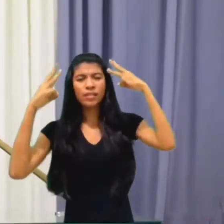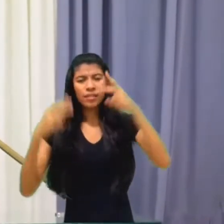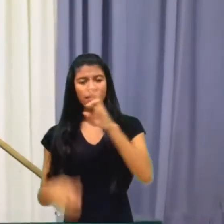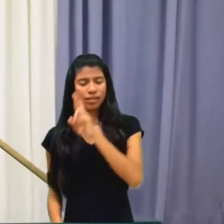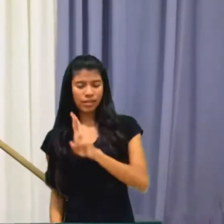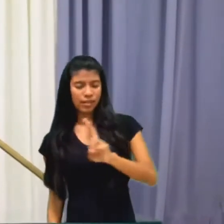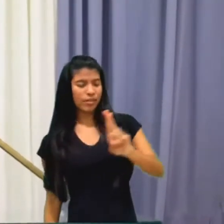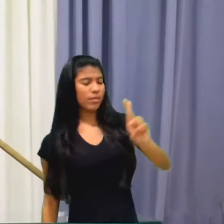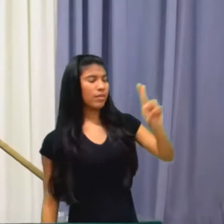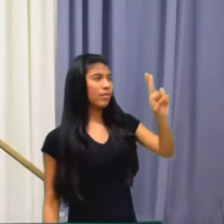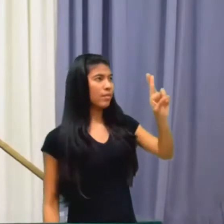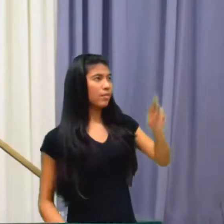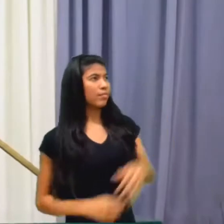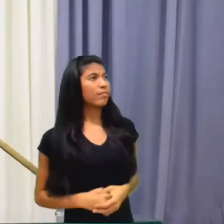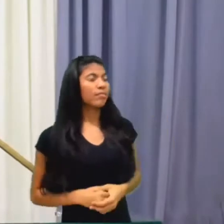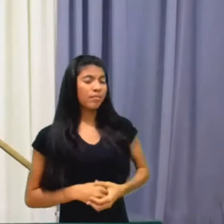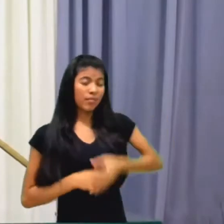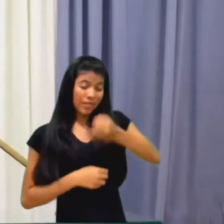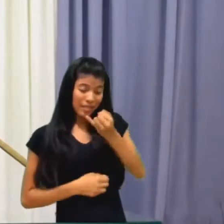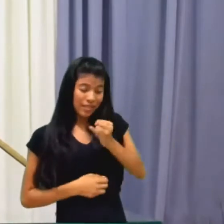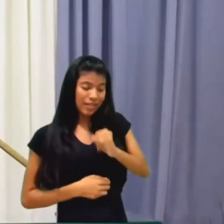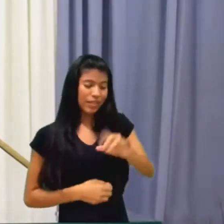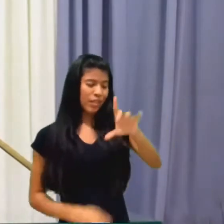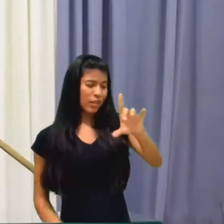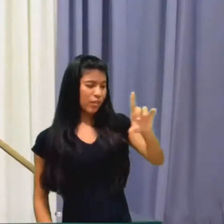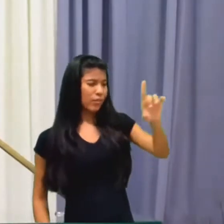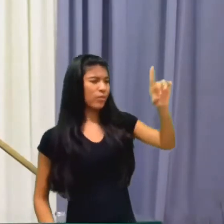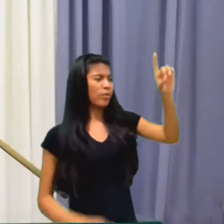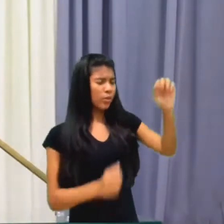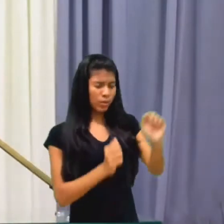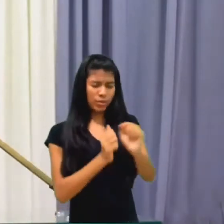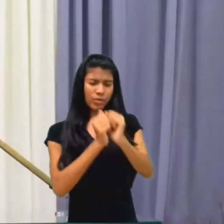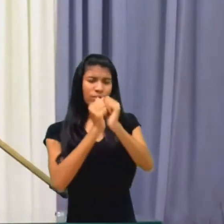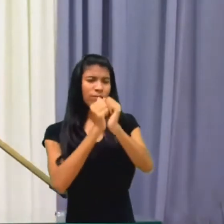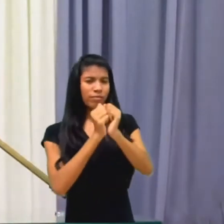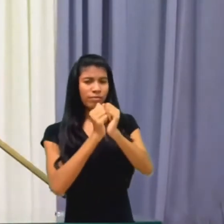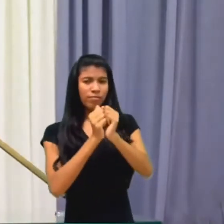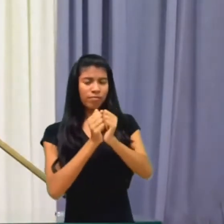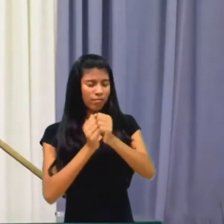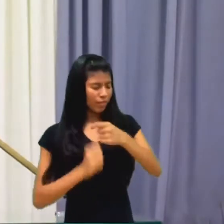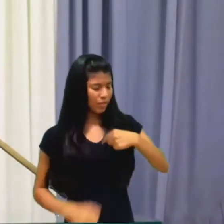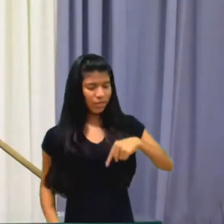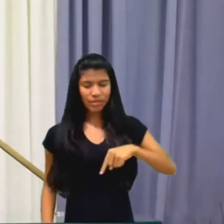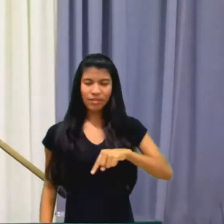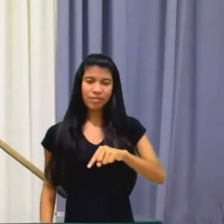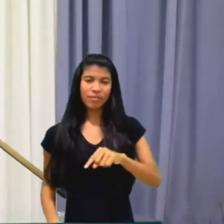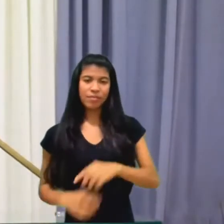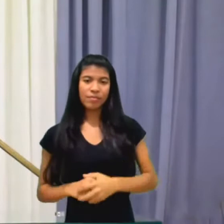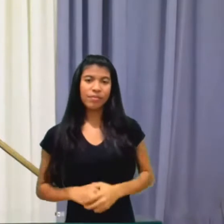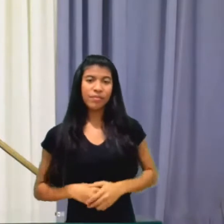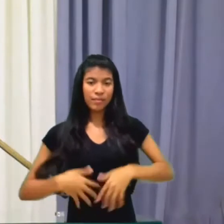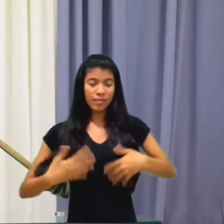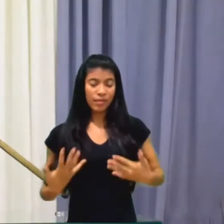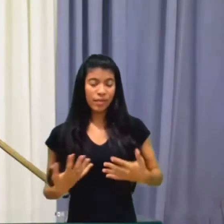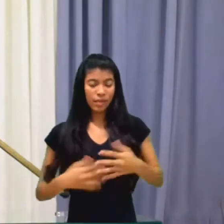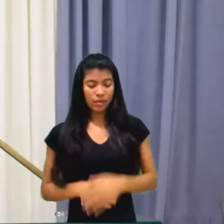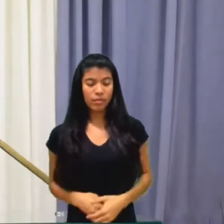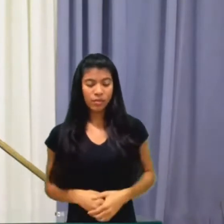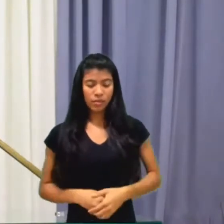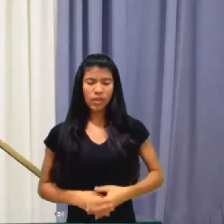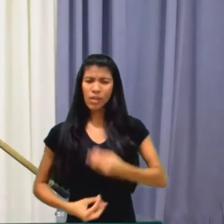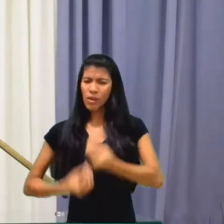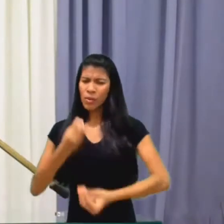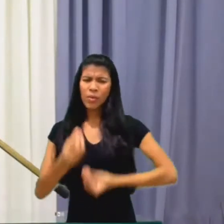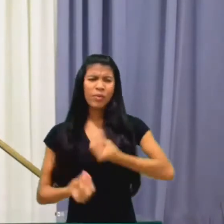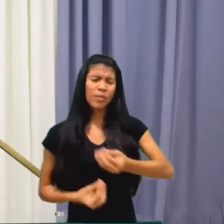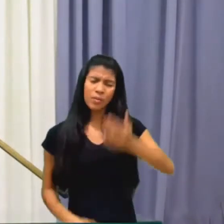tu mesmo não fores conosco, não nos faças subir daqui. Como, pois, se saberá agora que tenho